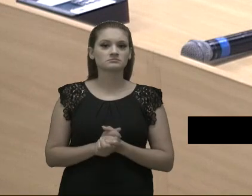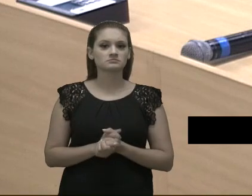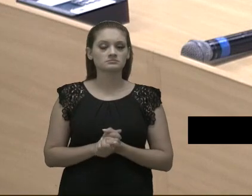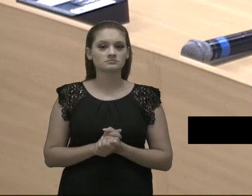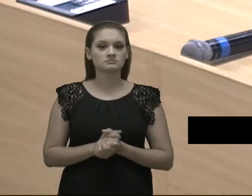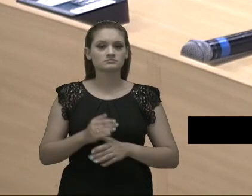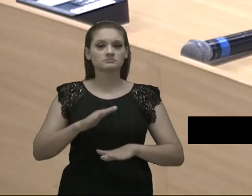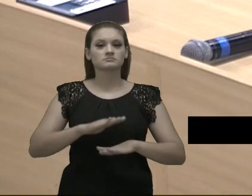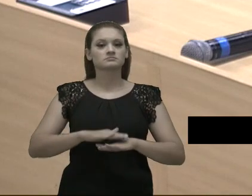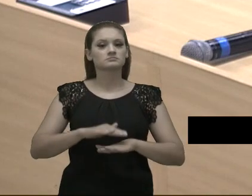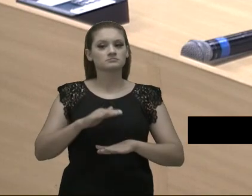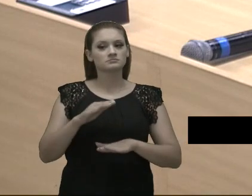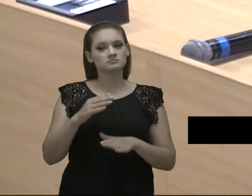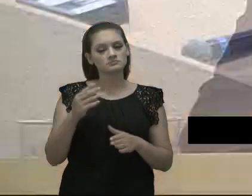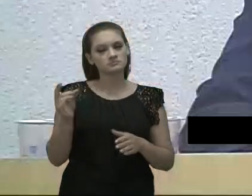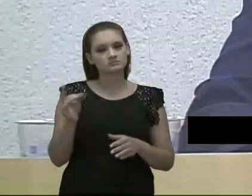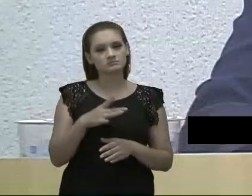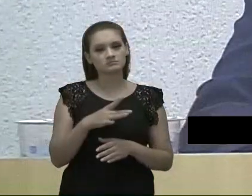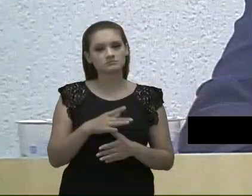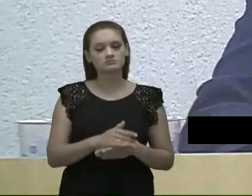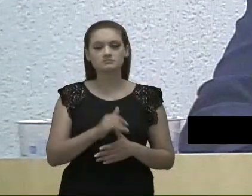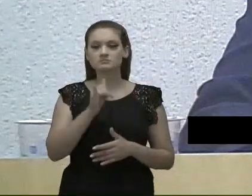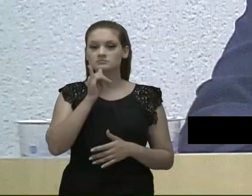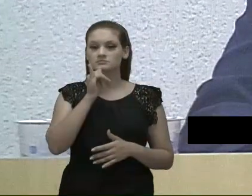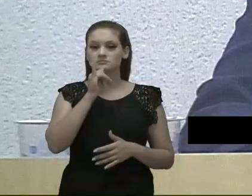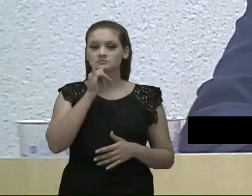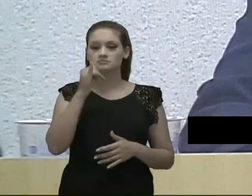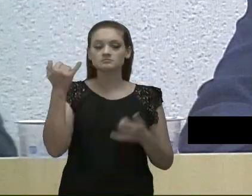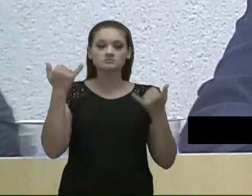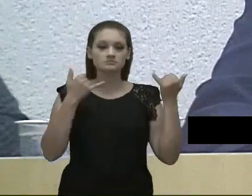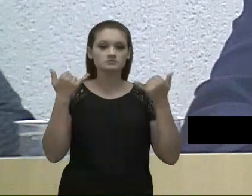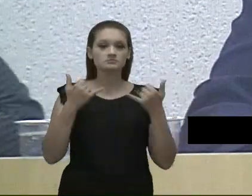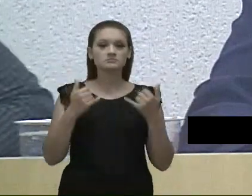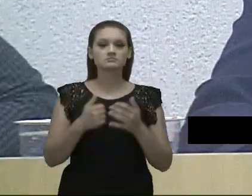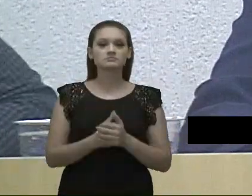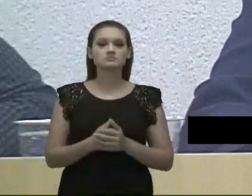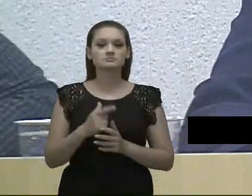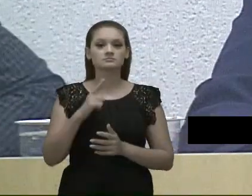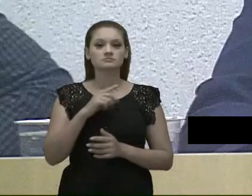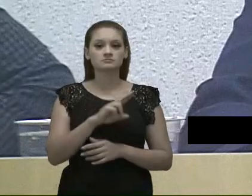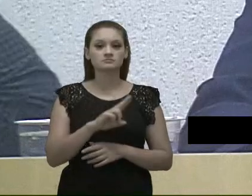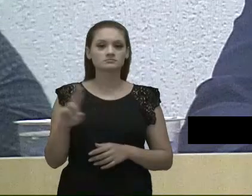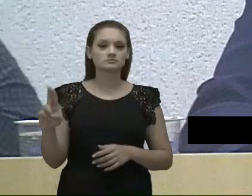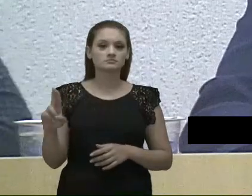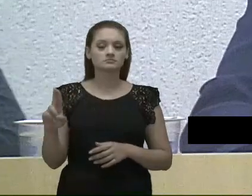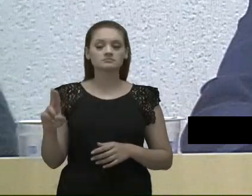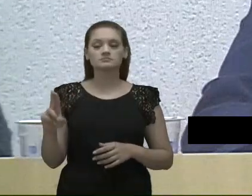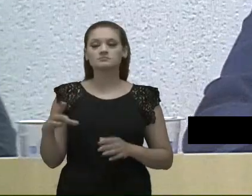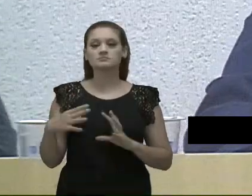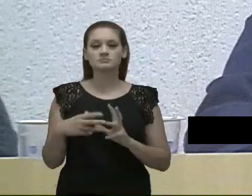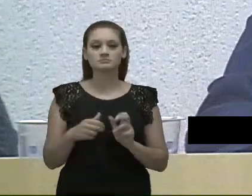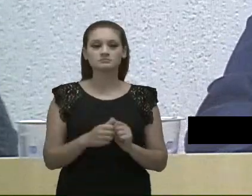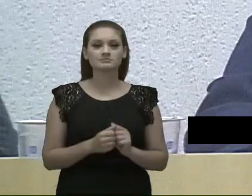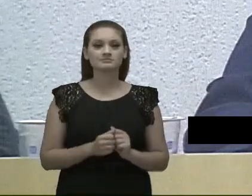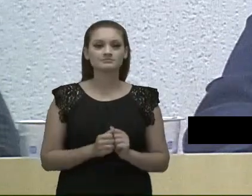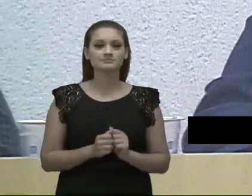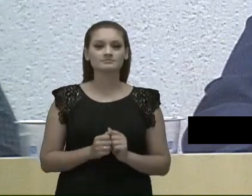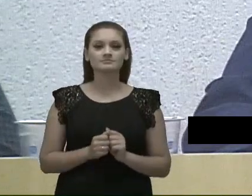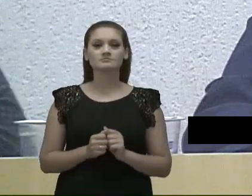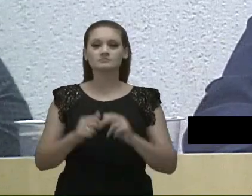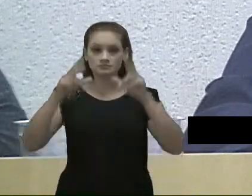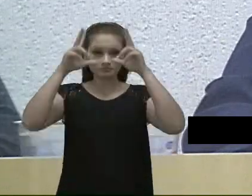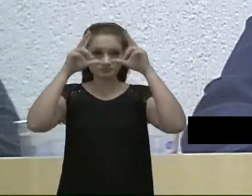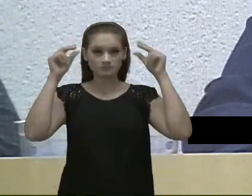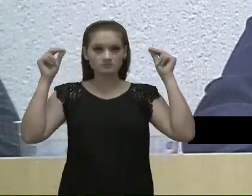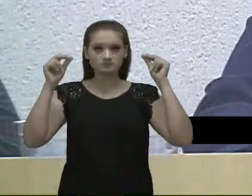São mais recentes. Por exemplo, tem uma informação que chegou para a gente, eu tenho o nome dela completo aqui e tal. Essa enfermeira